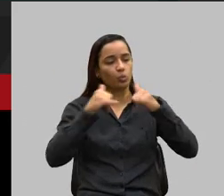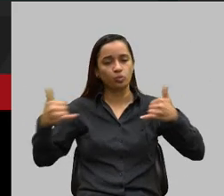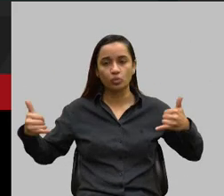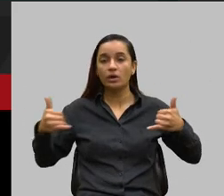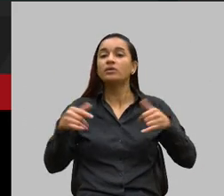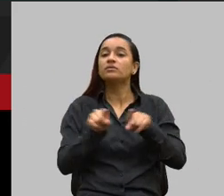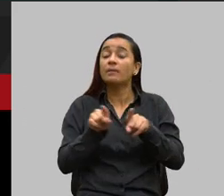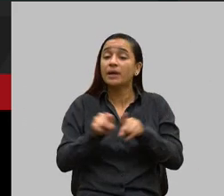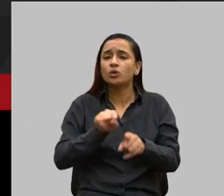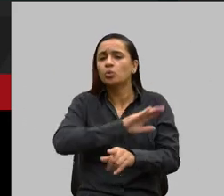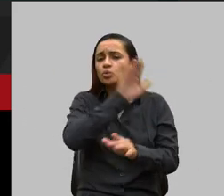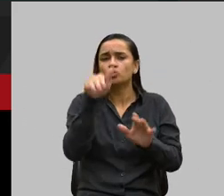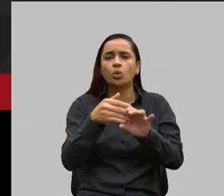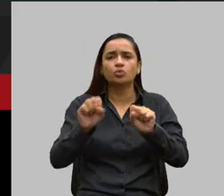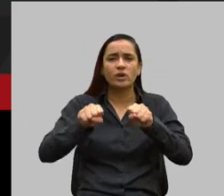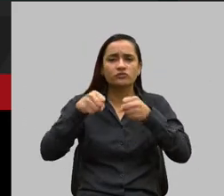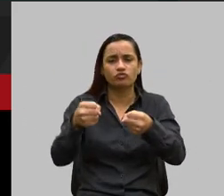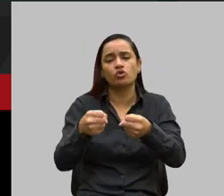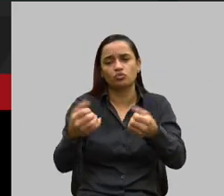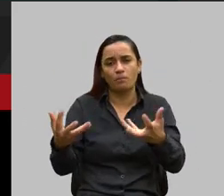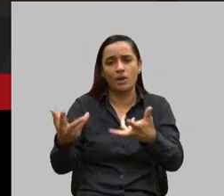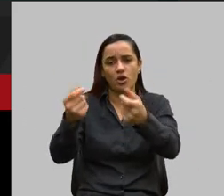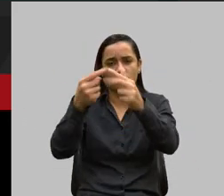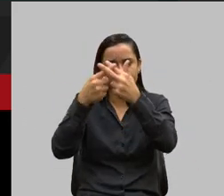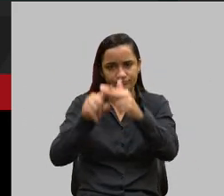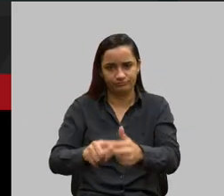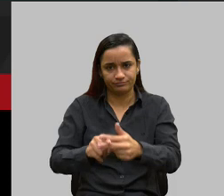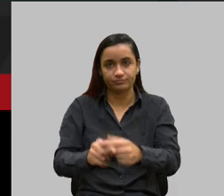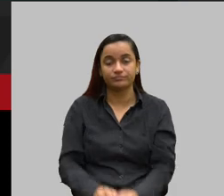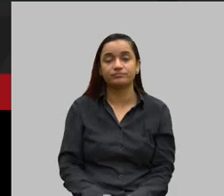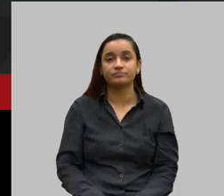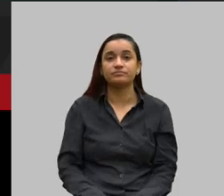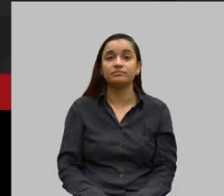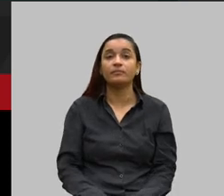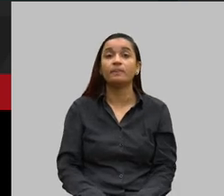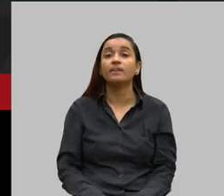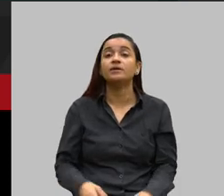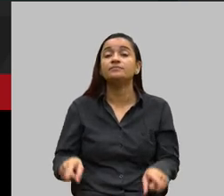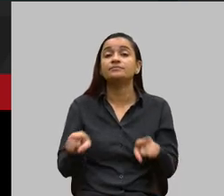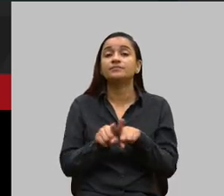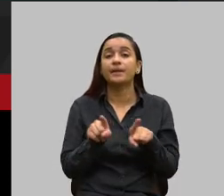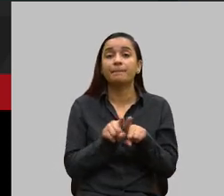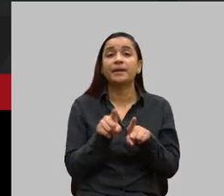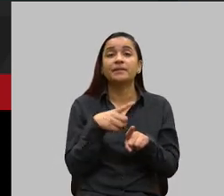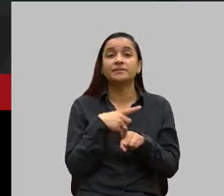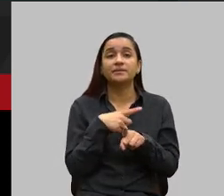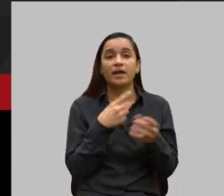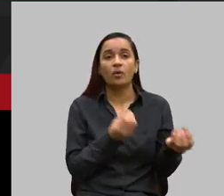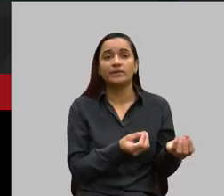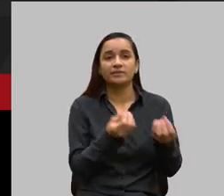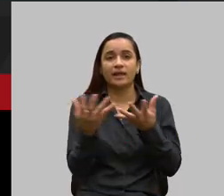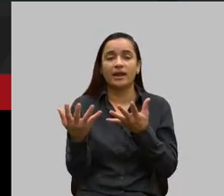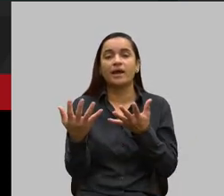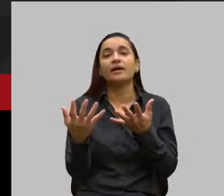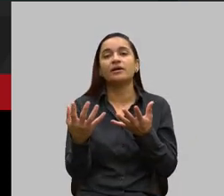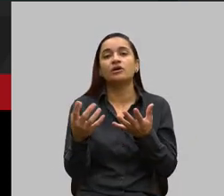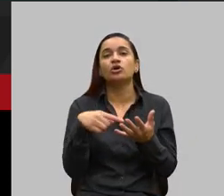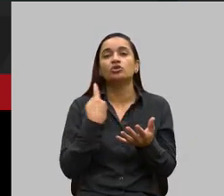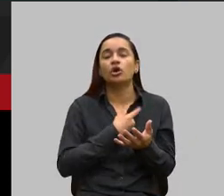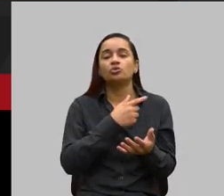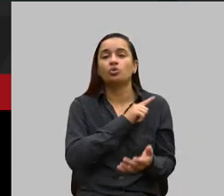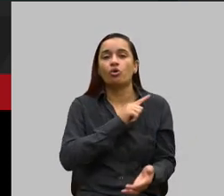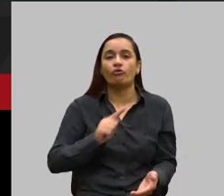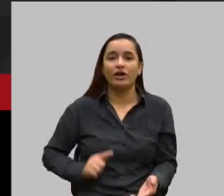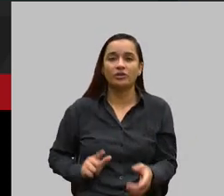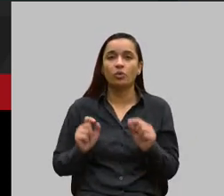eh nós temos aí também uma grande entrega feita pelo nosso Governador que foi a centésima